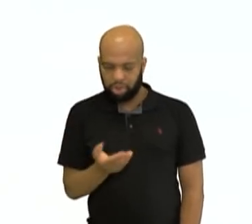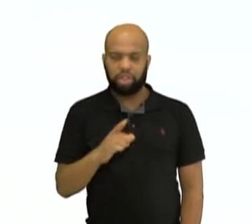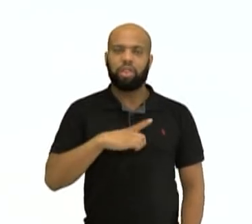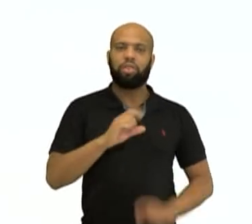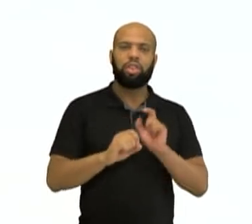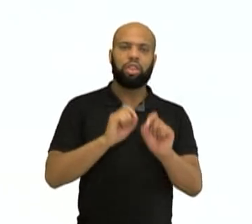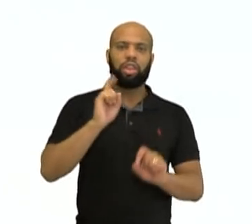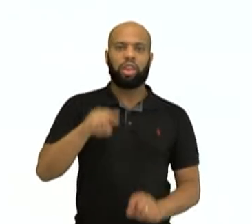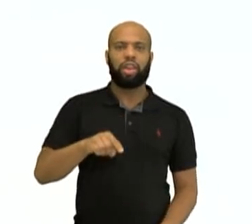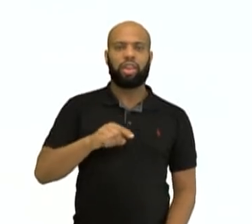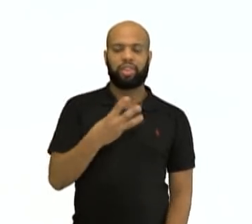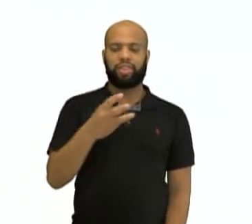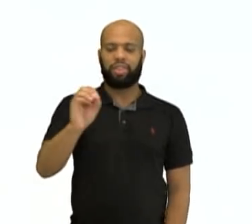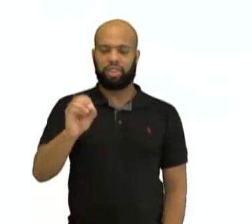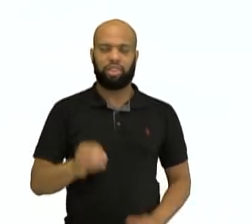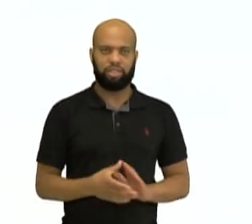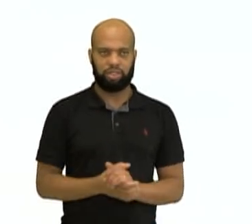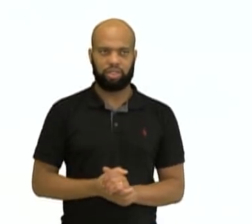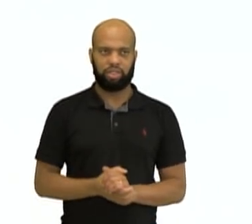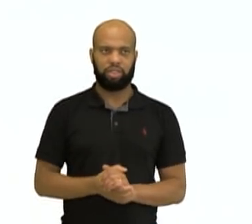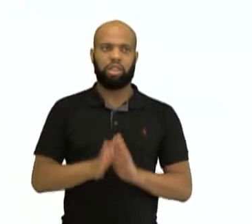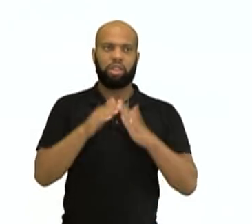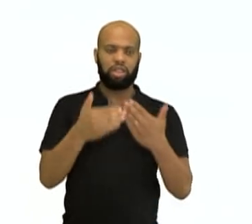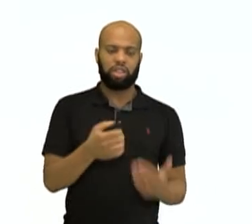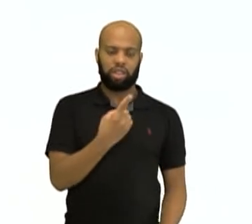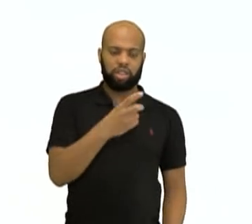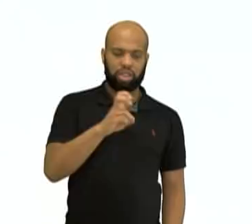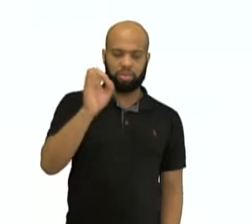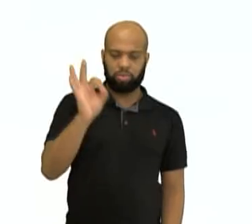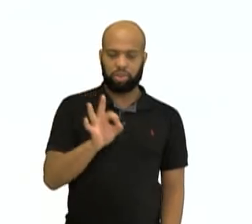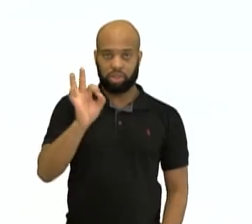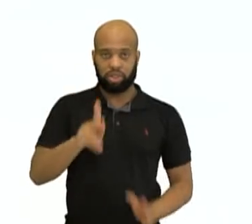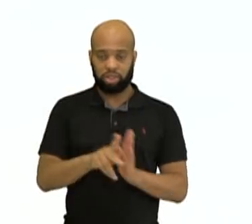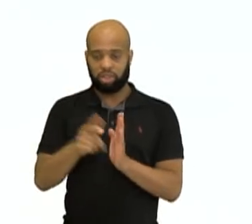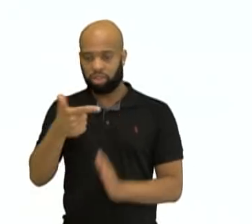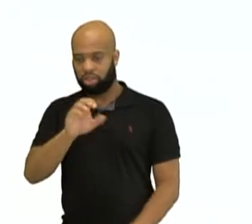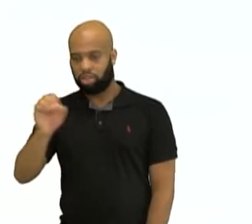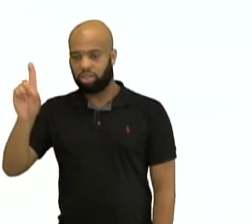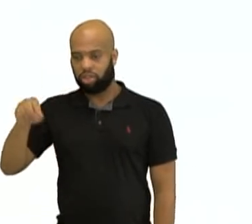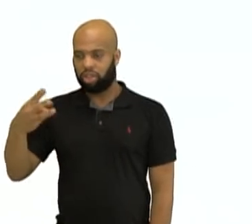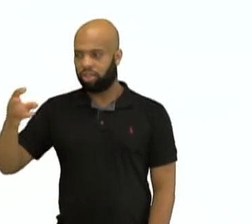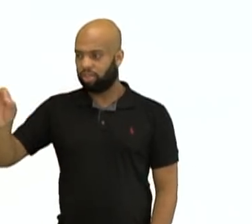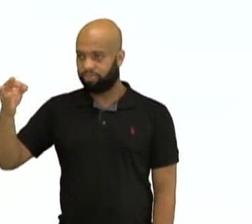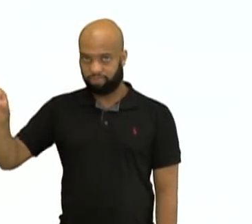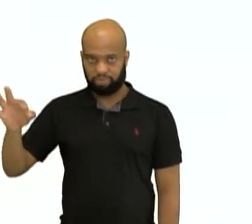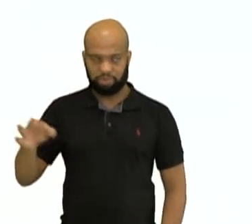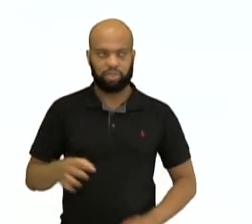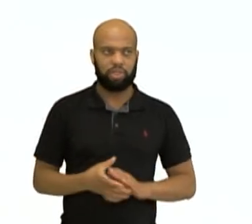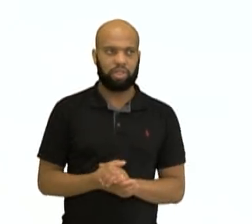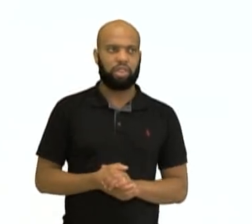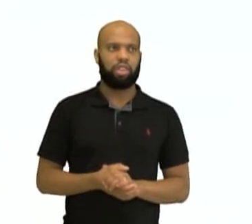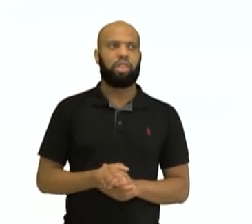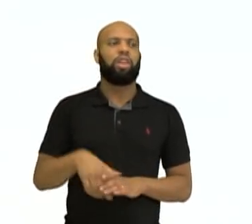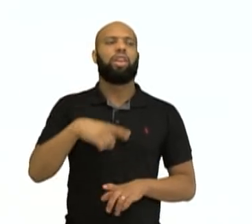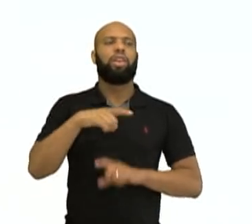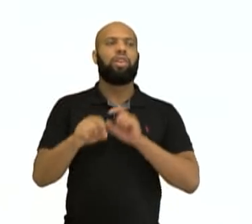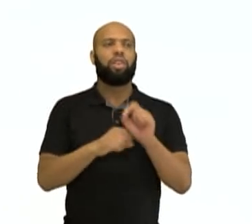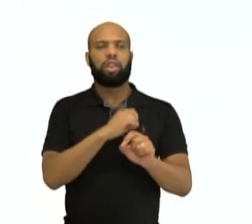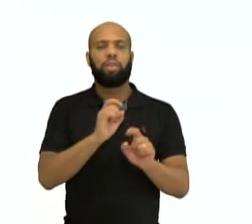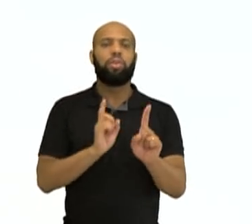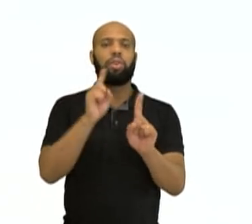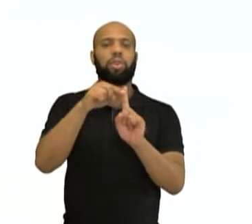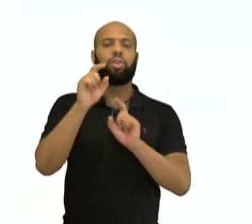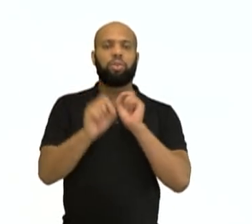ter 30. Então, 15% de 200 é 30. Beleza? Então, você tem uma saída. Qual é a